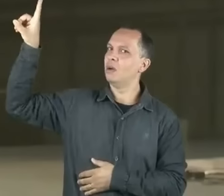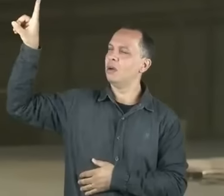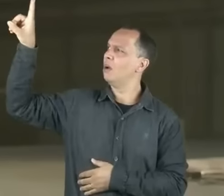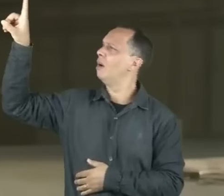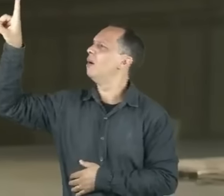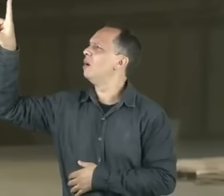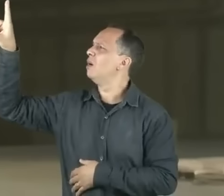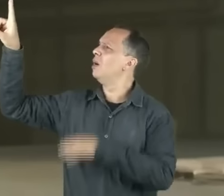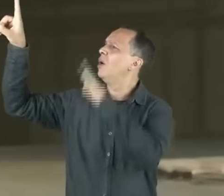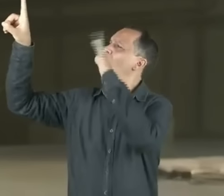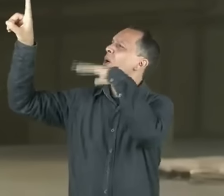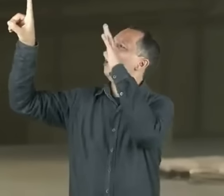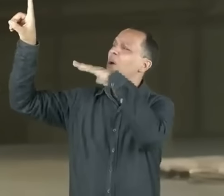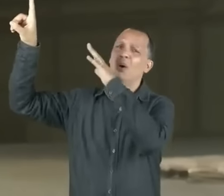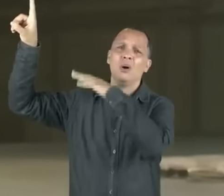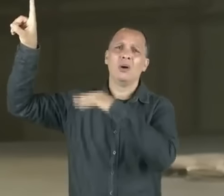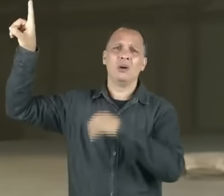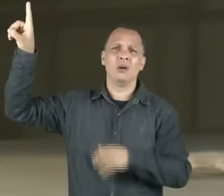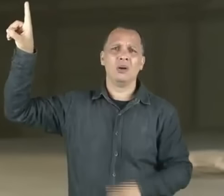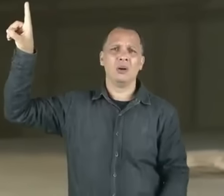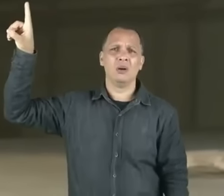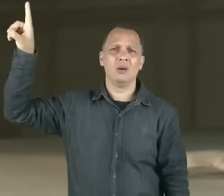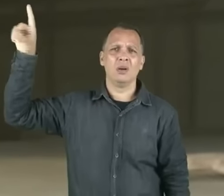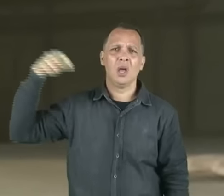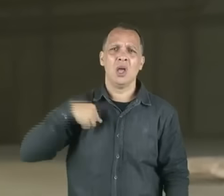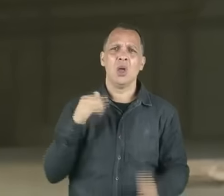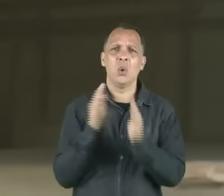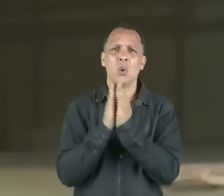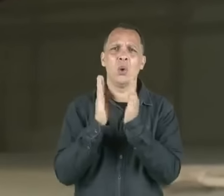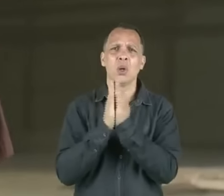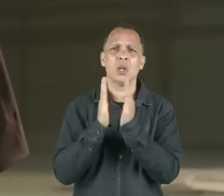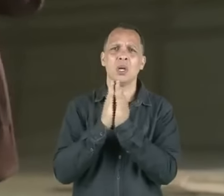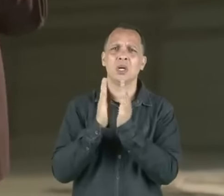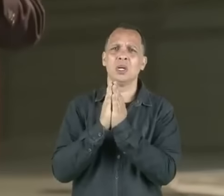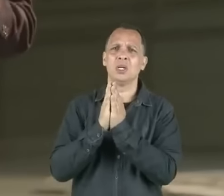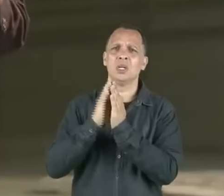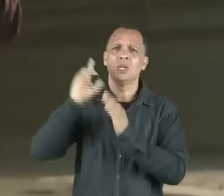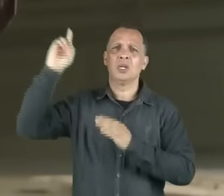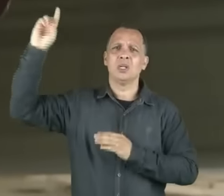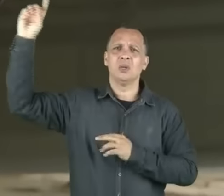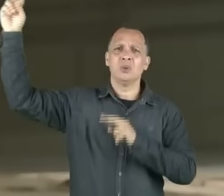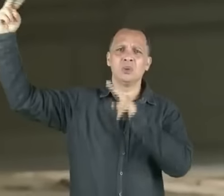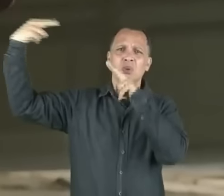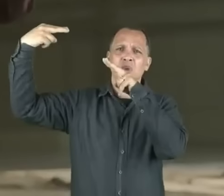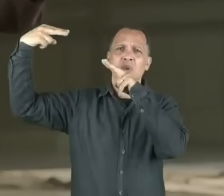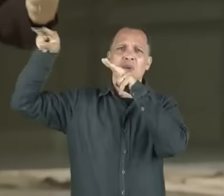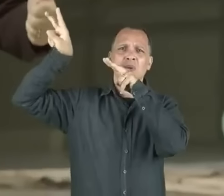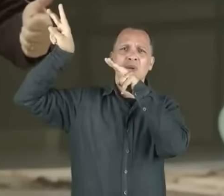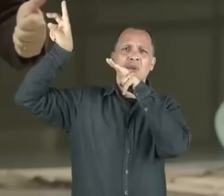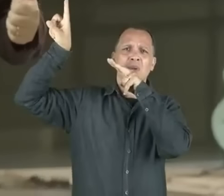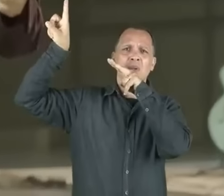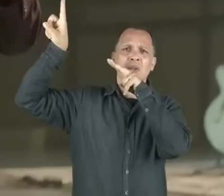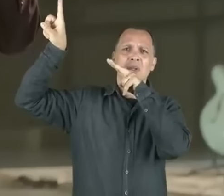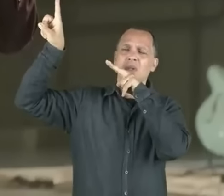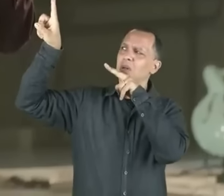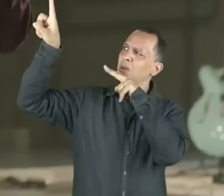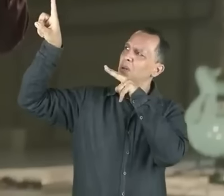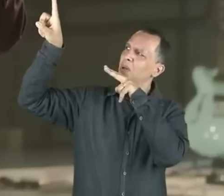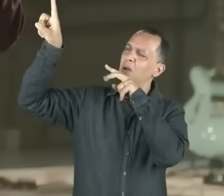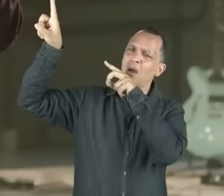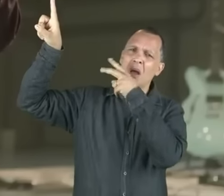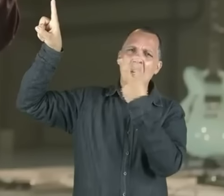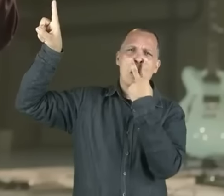abandonou Deus não ouve a minha oração Deus Está Me punindo Deus Está Me castigando